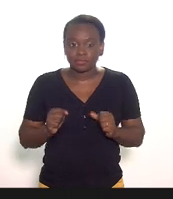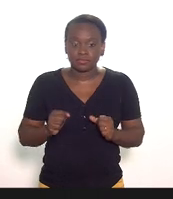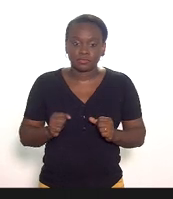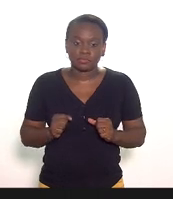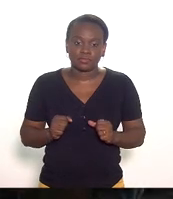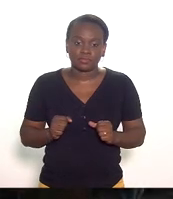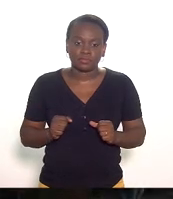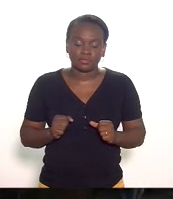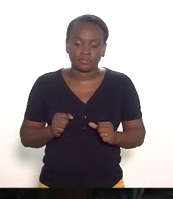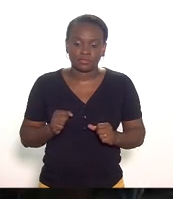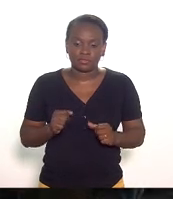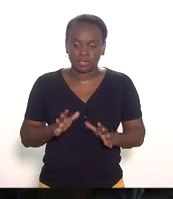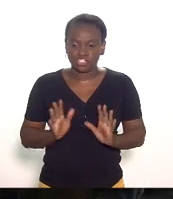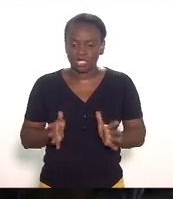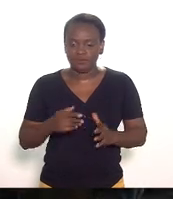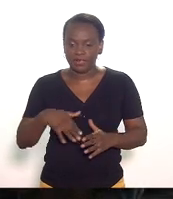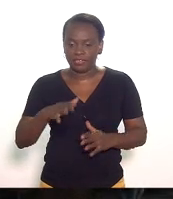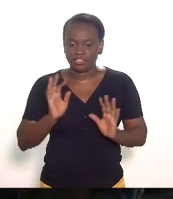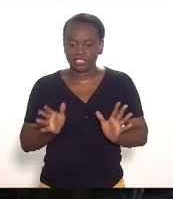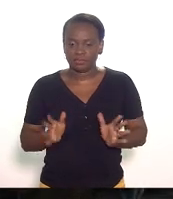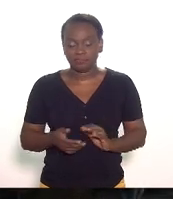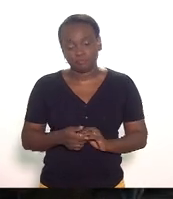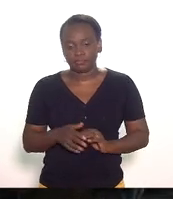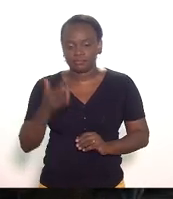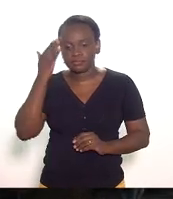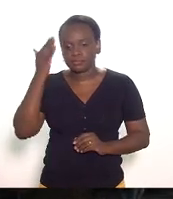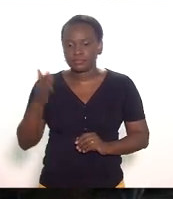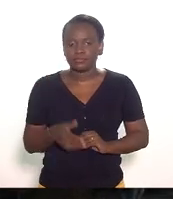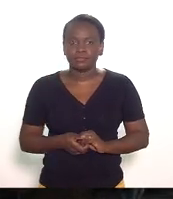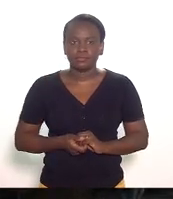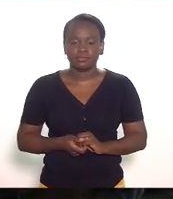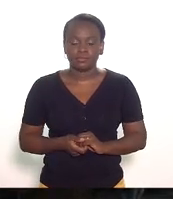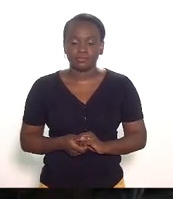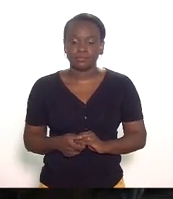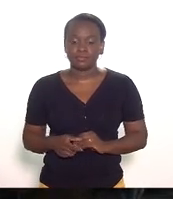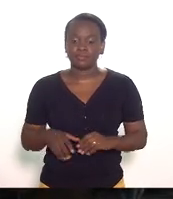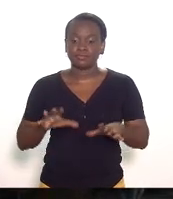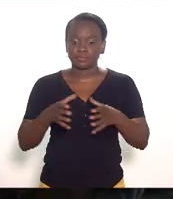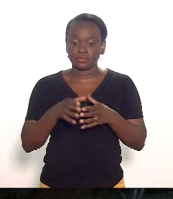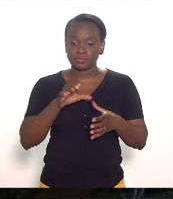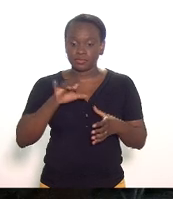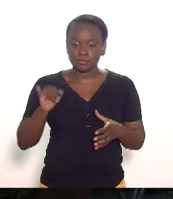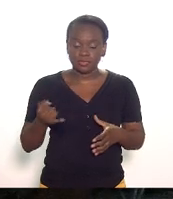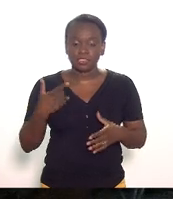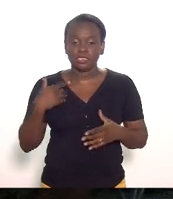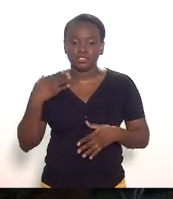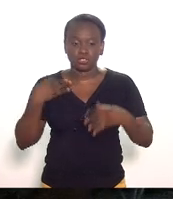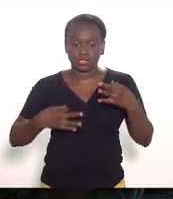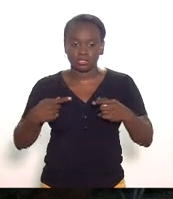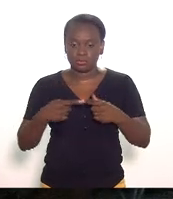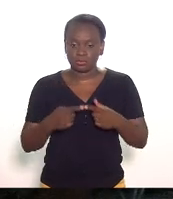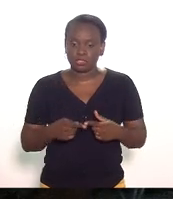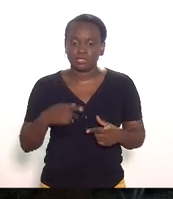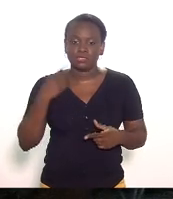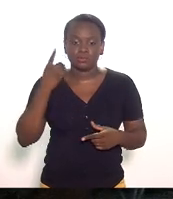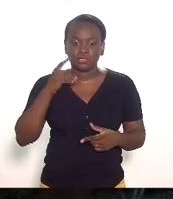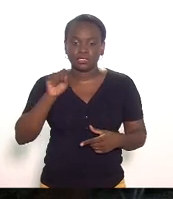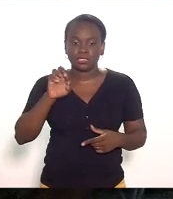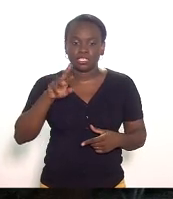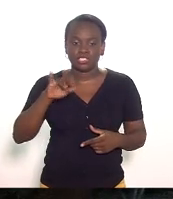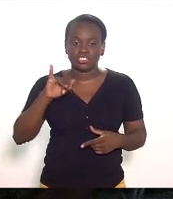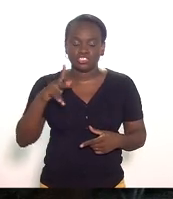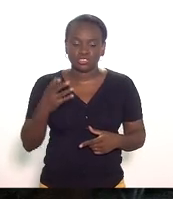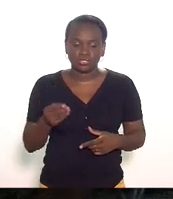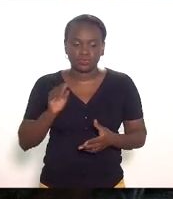incorporar... Já, vamos já. Tá, obrigado. Parecer da Comissão de Constituição e Justiça pela juridicidade. Relator, deputado doutor Serginho. Pendendo